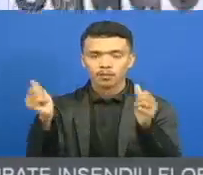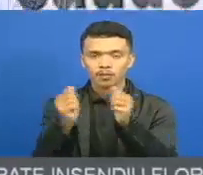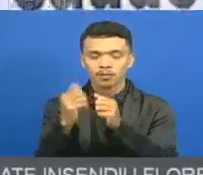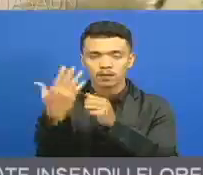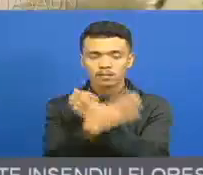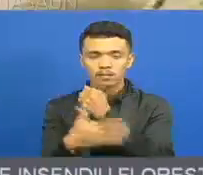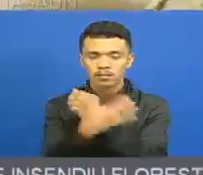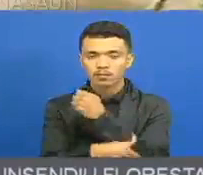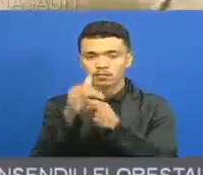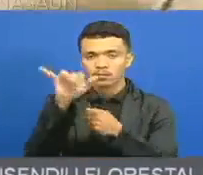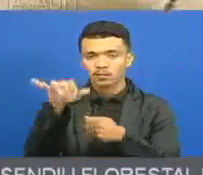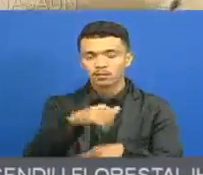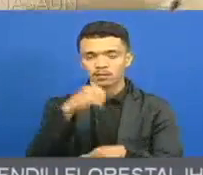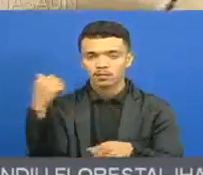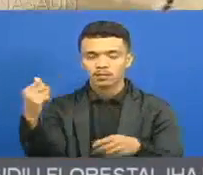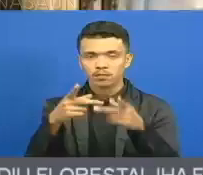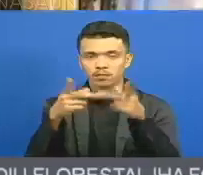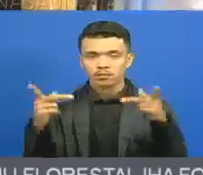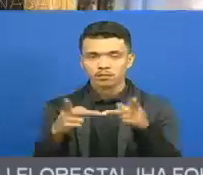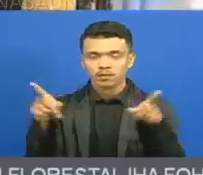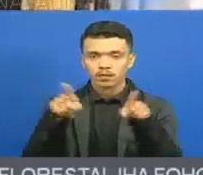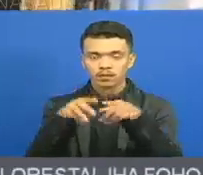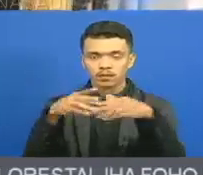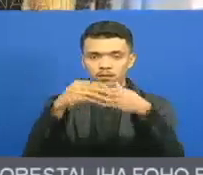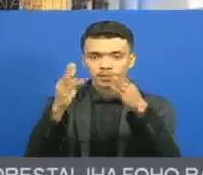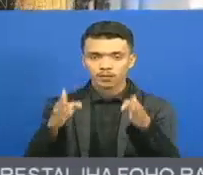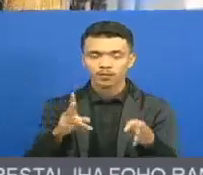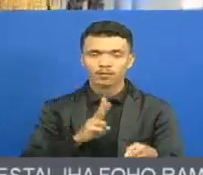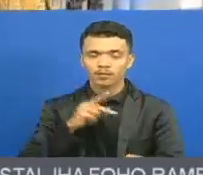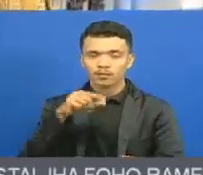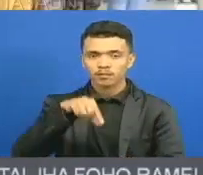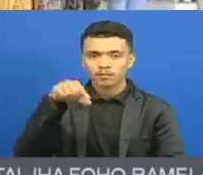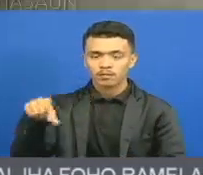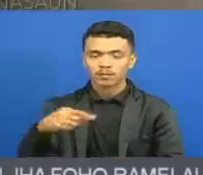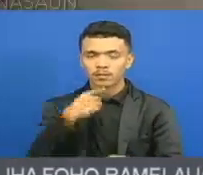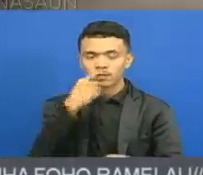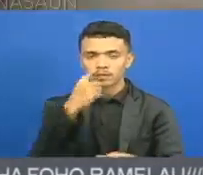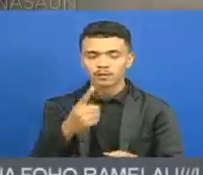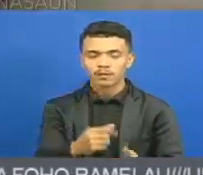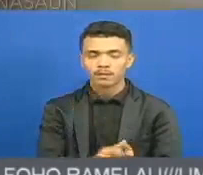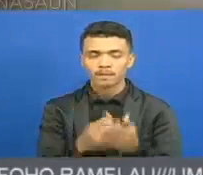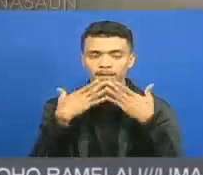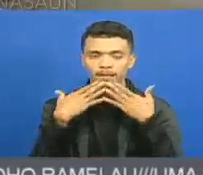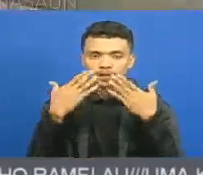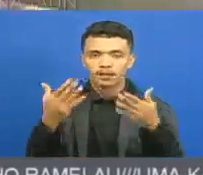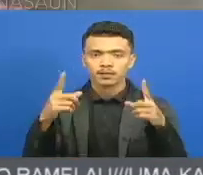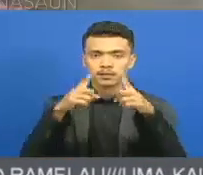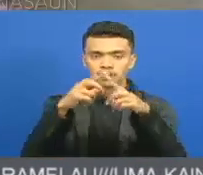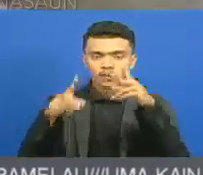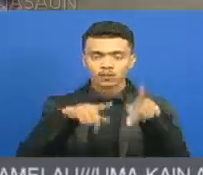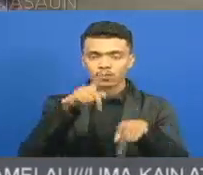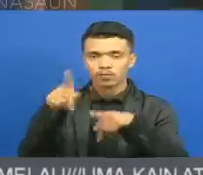cedo. Fatin Hanesan, administrador município Vikeke, Januário Soares Boli, Hateten, agradece a Tebes pela